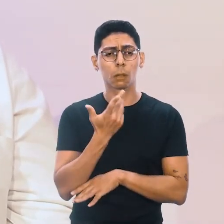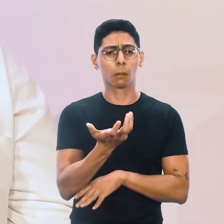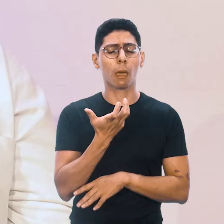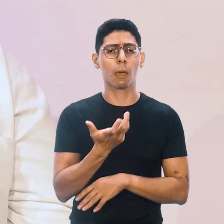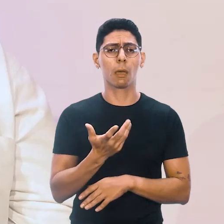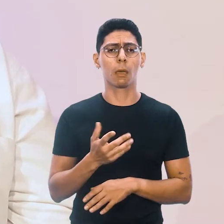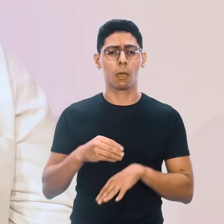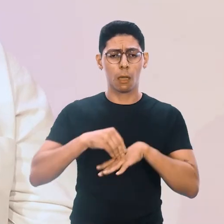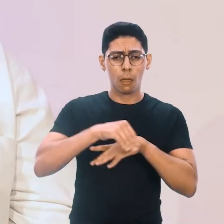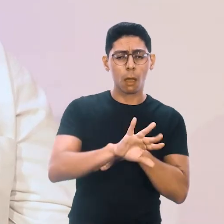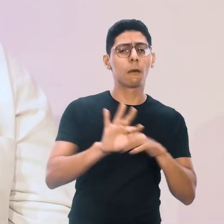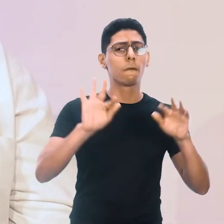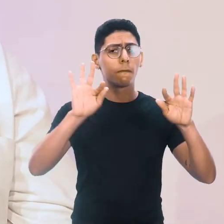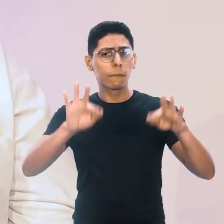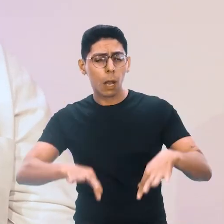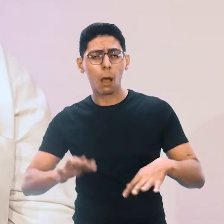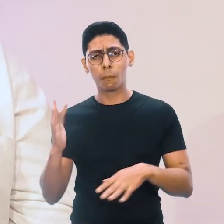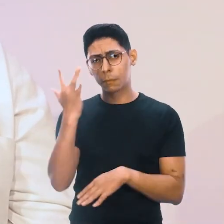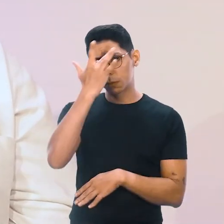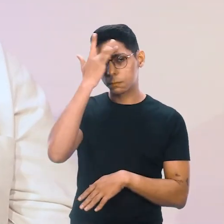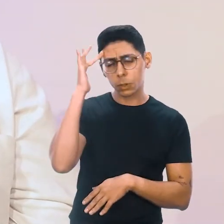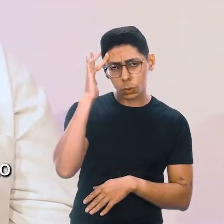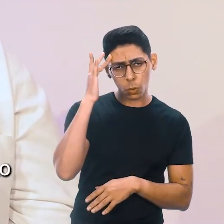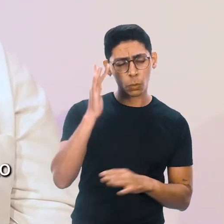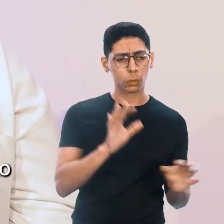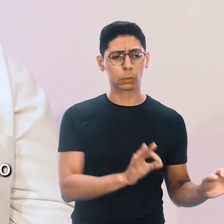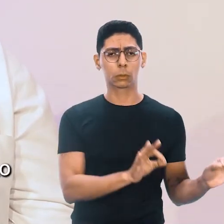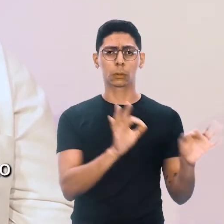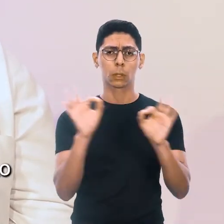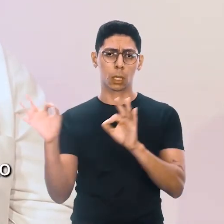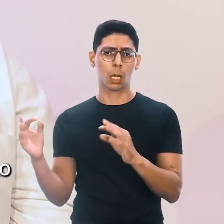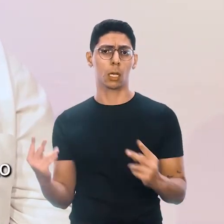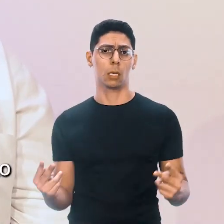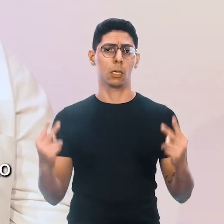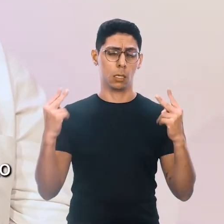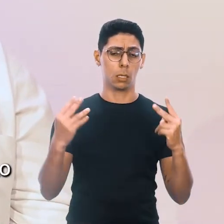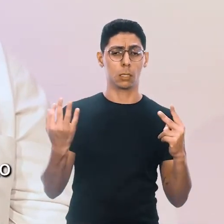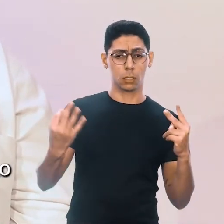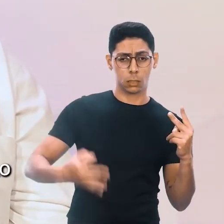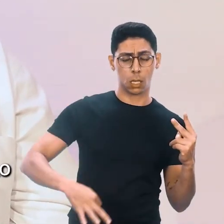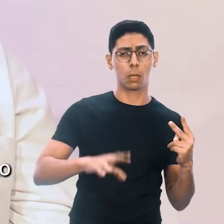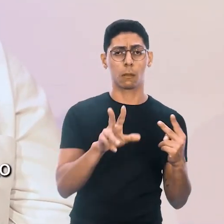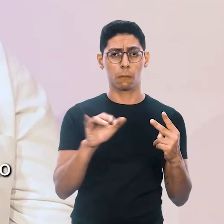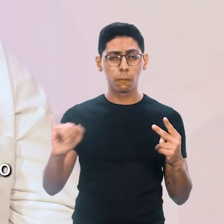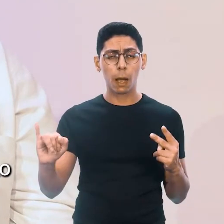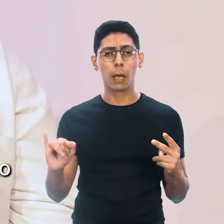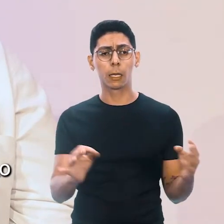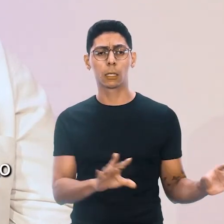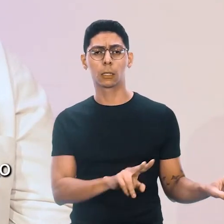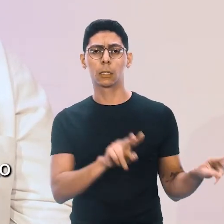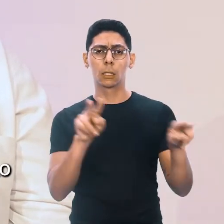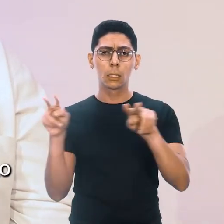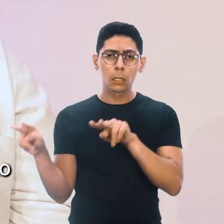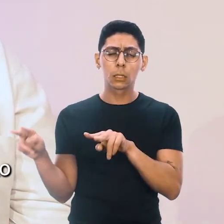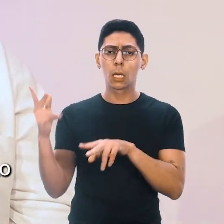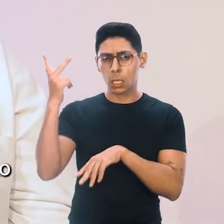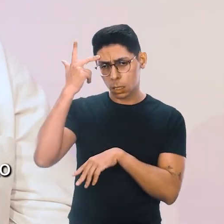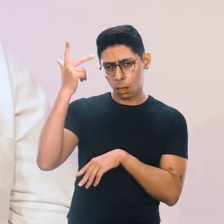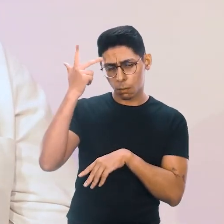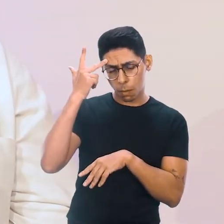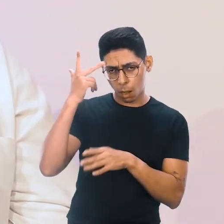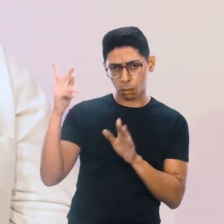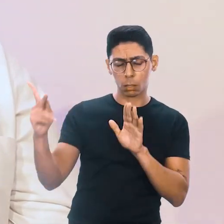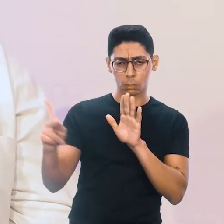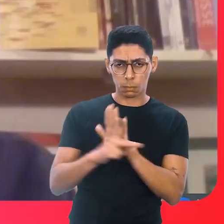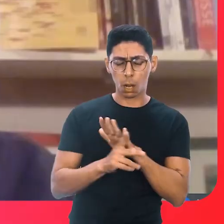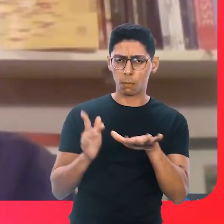algum recadinho aqui no final para as pessoas que estão nos assistindo, que certamente vão nos assistir aí em São Paulo, até pelas suas próprias